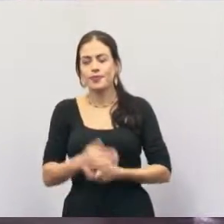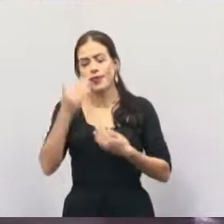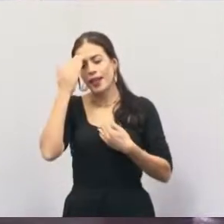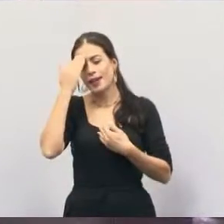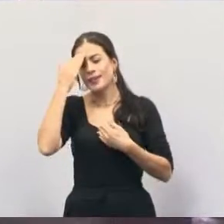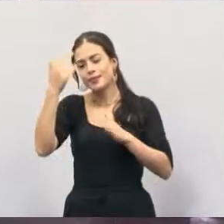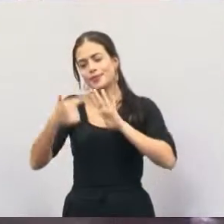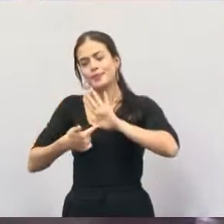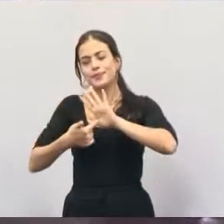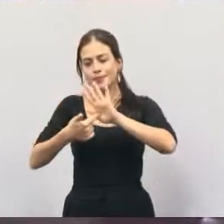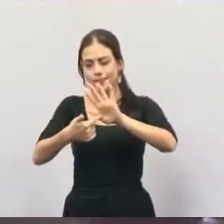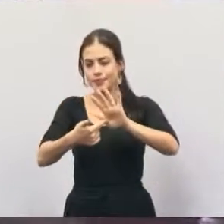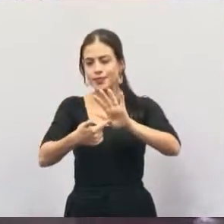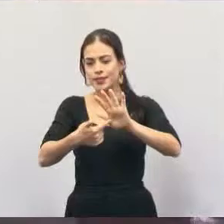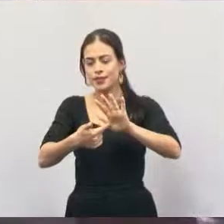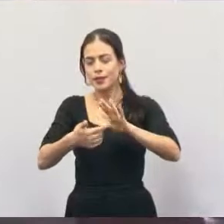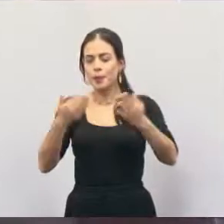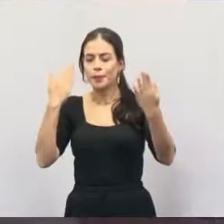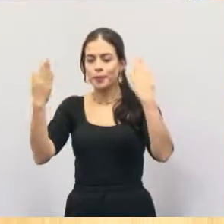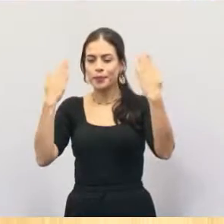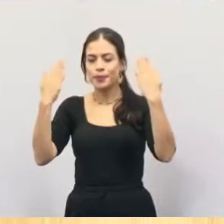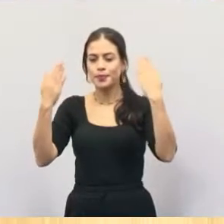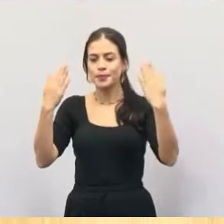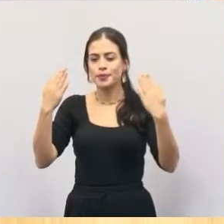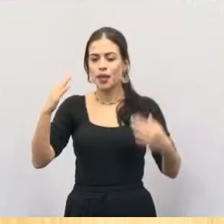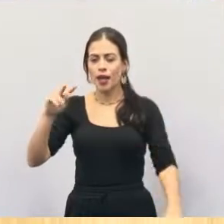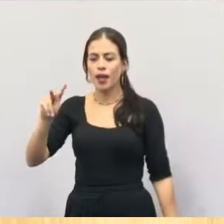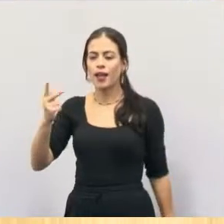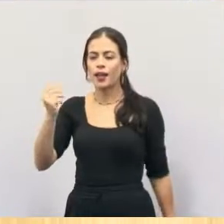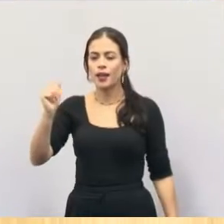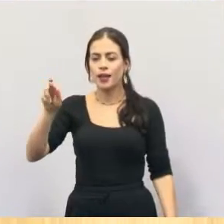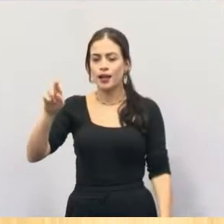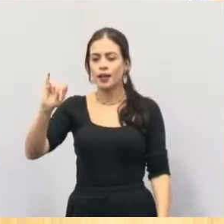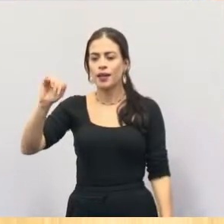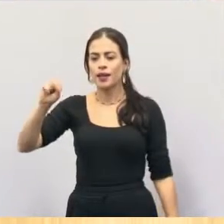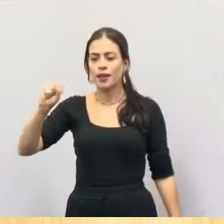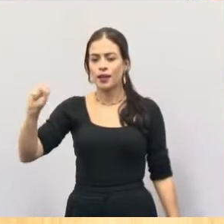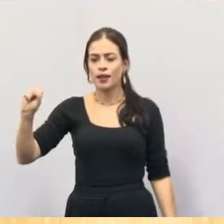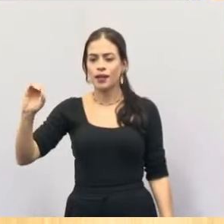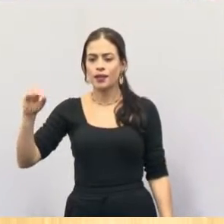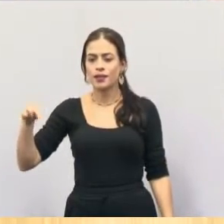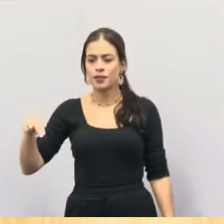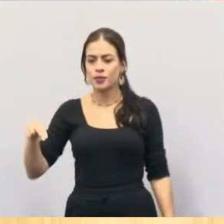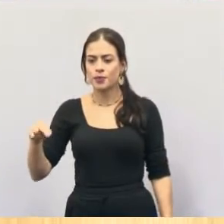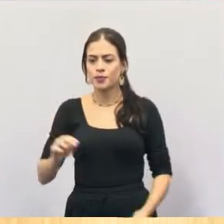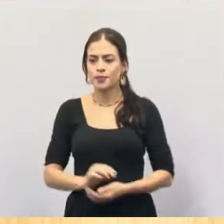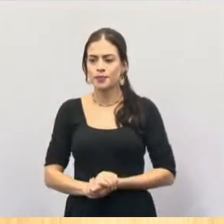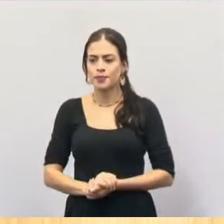Agradeço a exposição feita pelo psicólogo Dr. Harrison Santos.